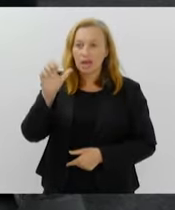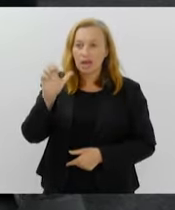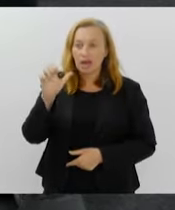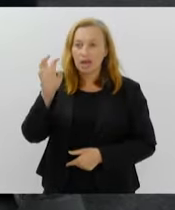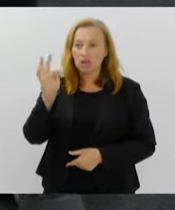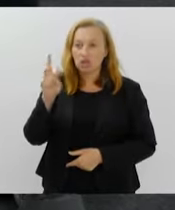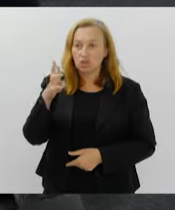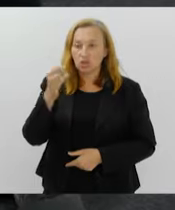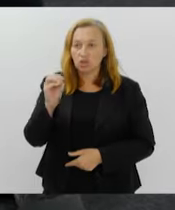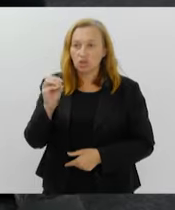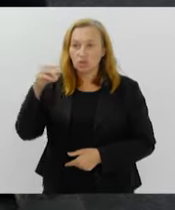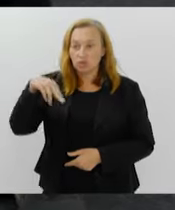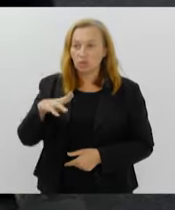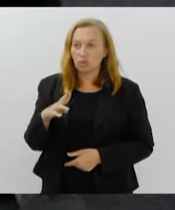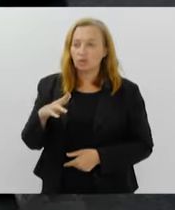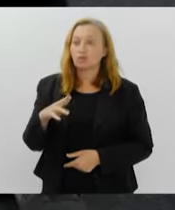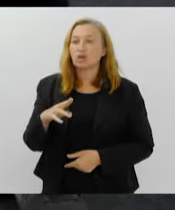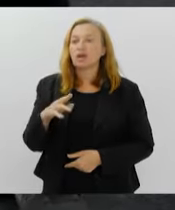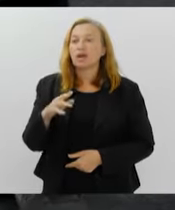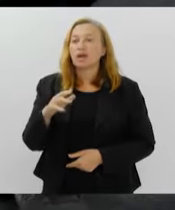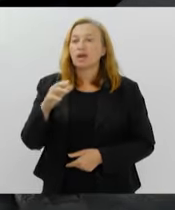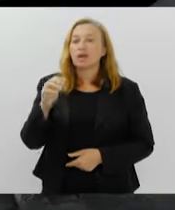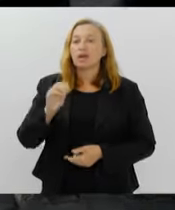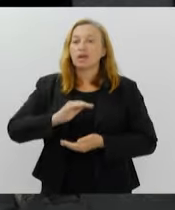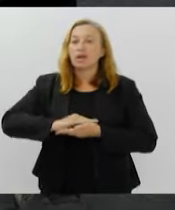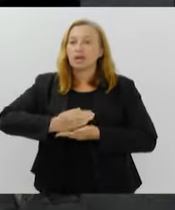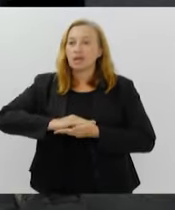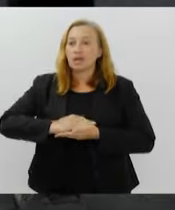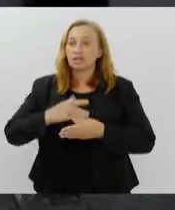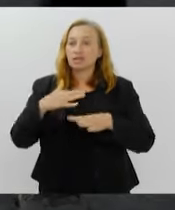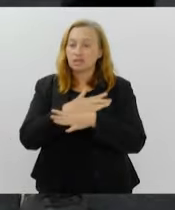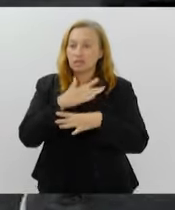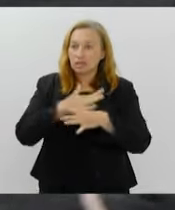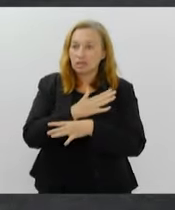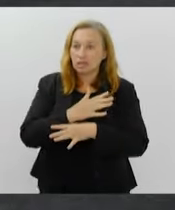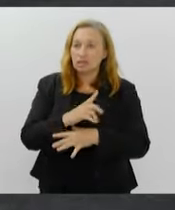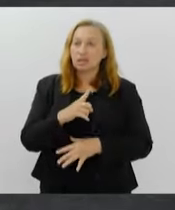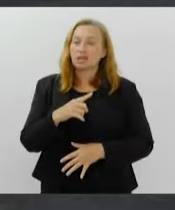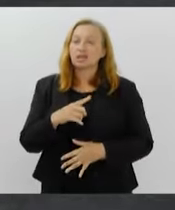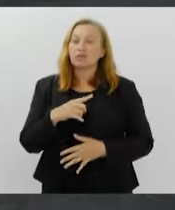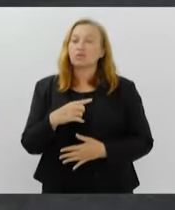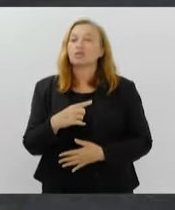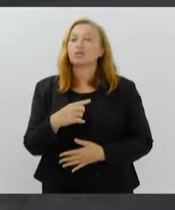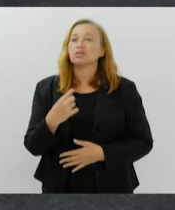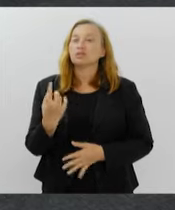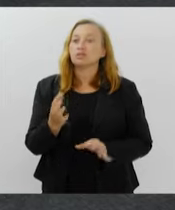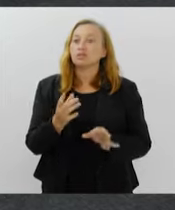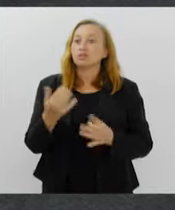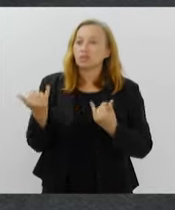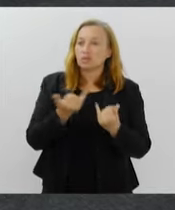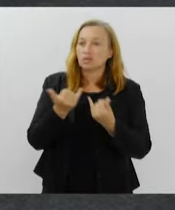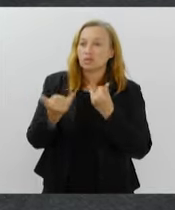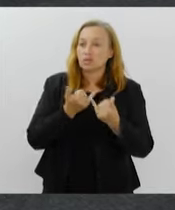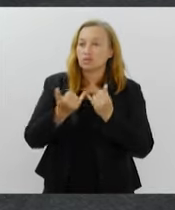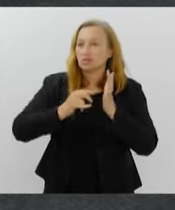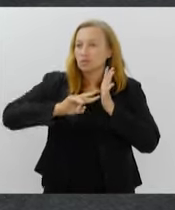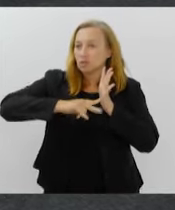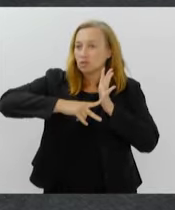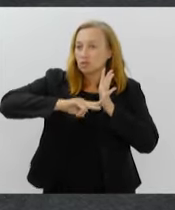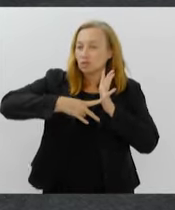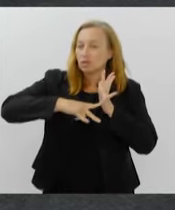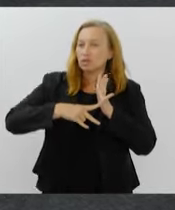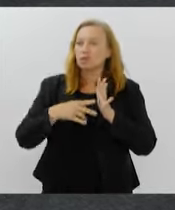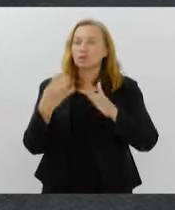Reis rotineiramente nós recebemos notícia notícias das organizações sindicais da